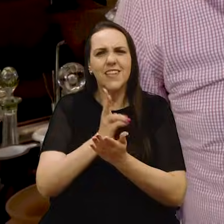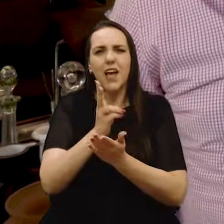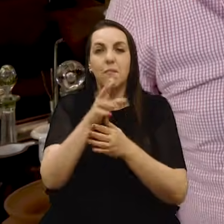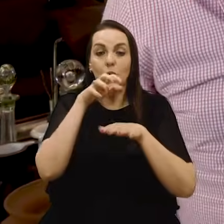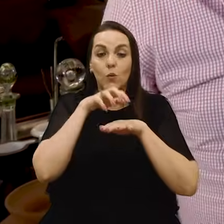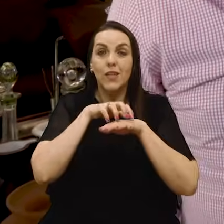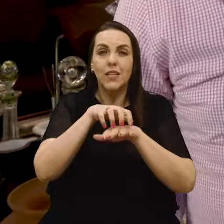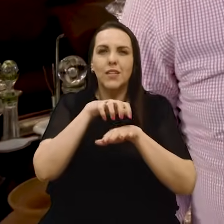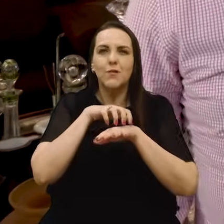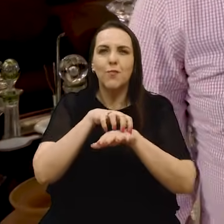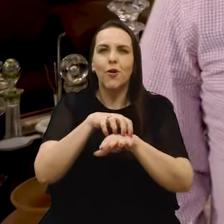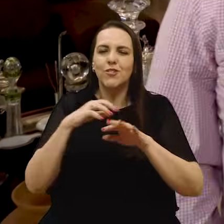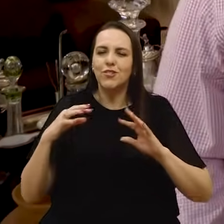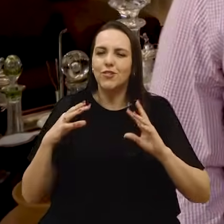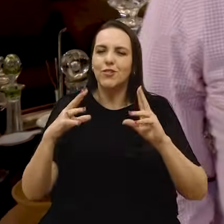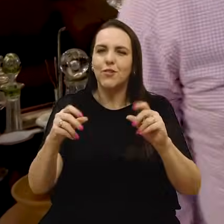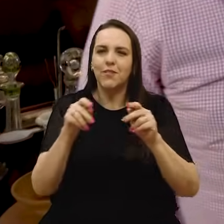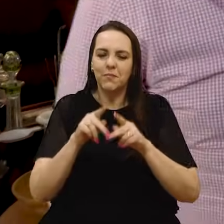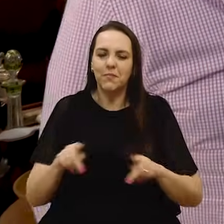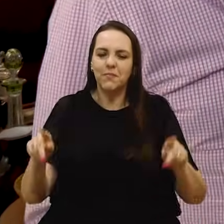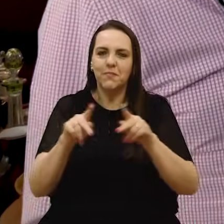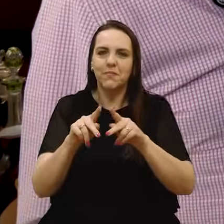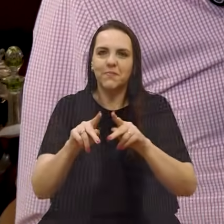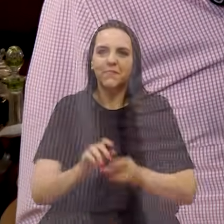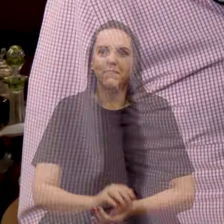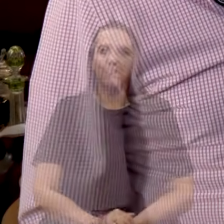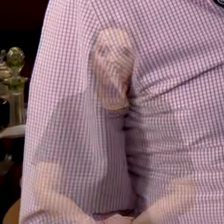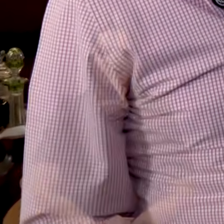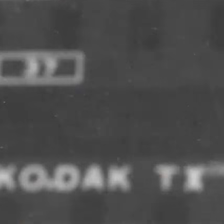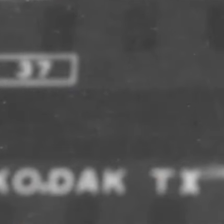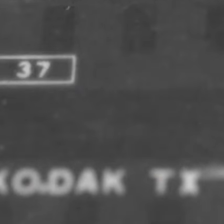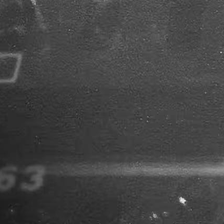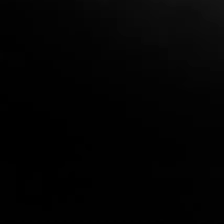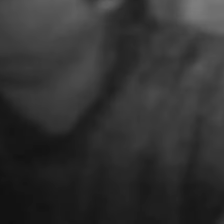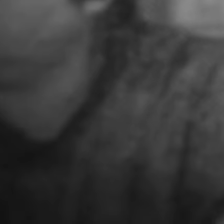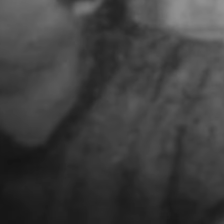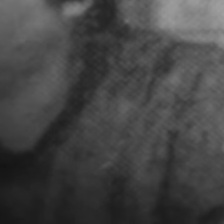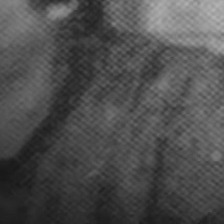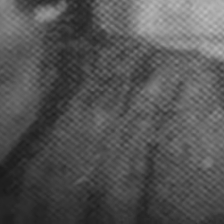prestigiar cada vez mais o transporte da população.